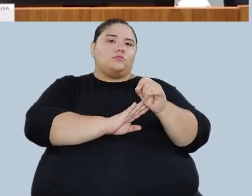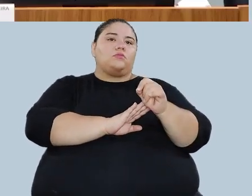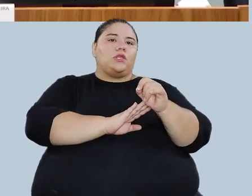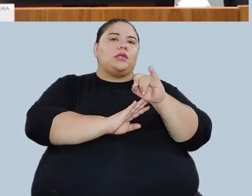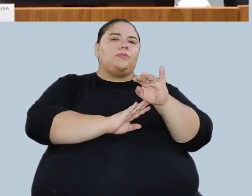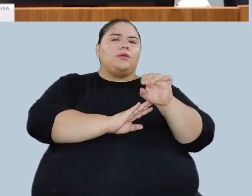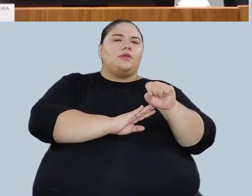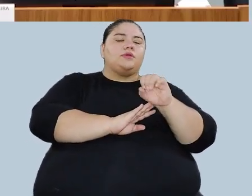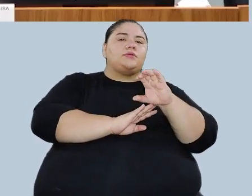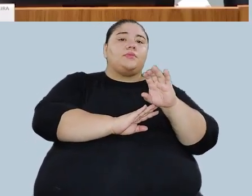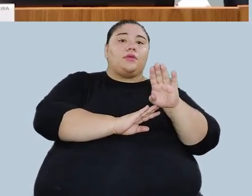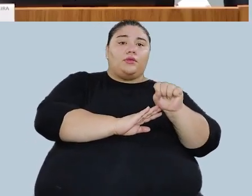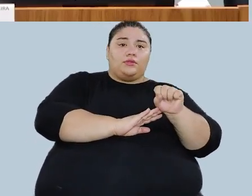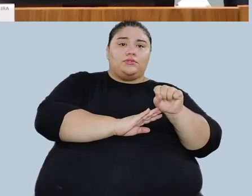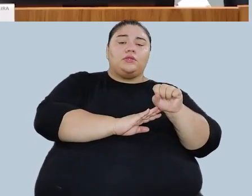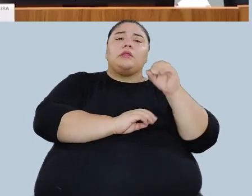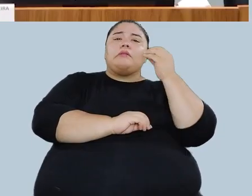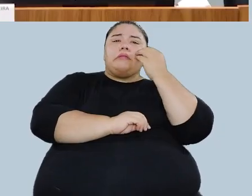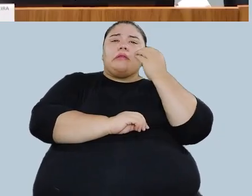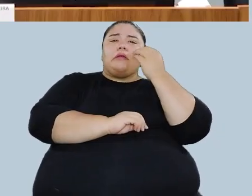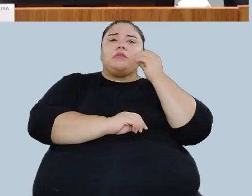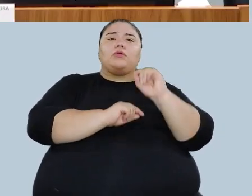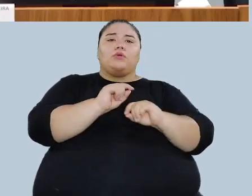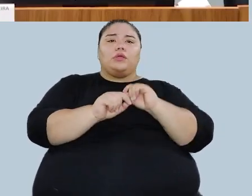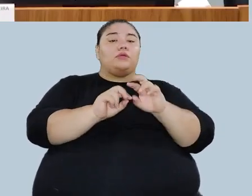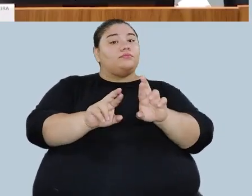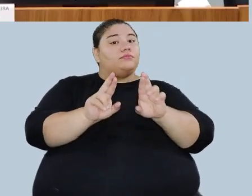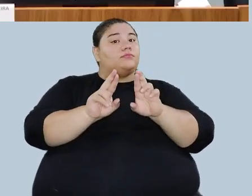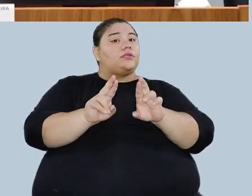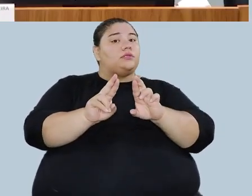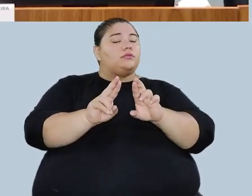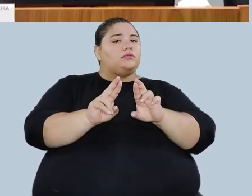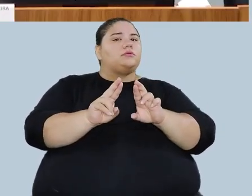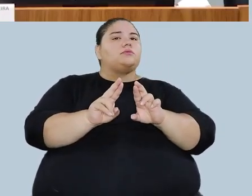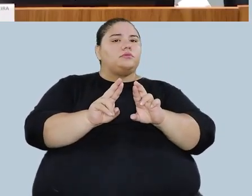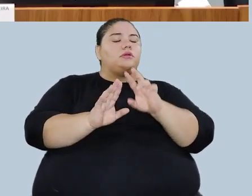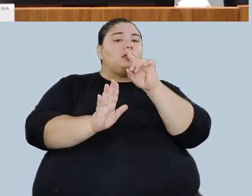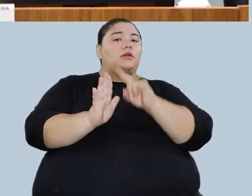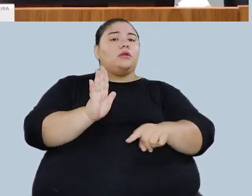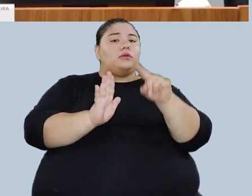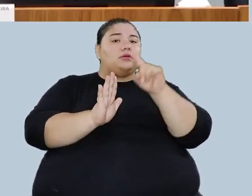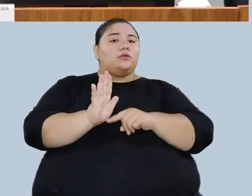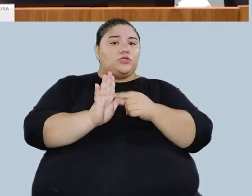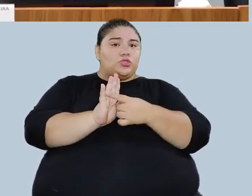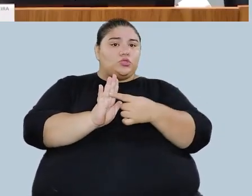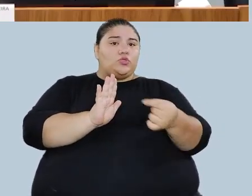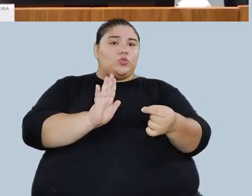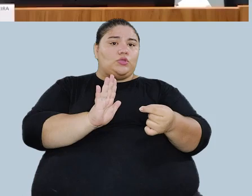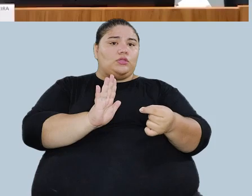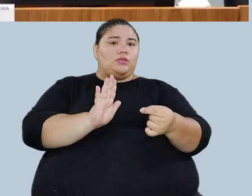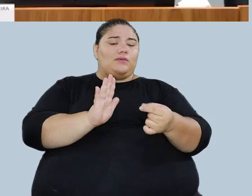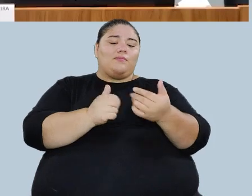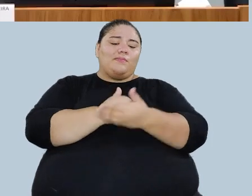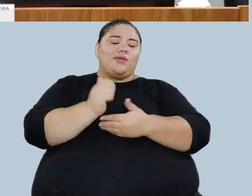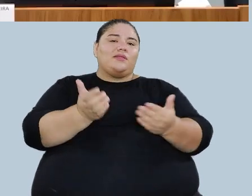O IBS e a CBS tentam, né, pelo menos essa é uma expectativa, eliminar essas escolhas baseadas em